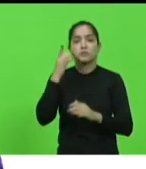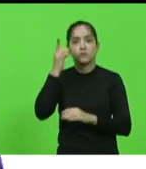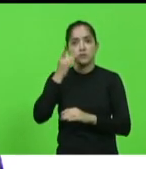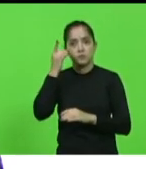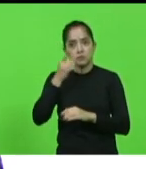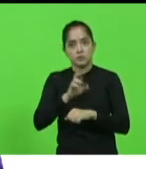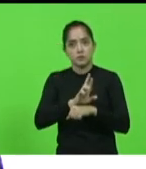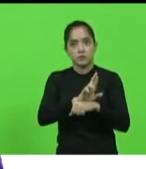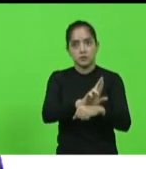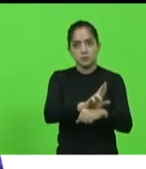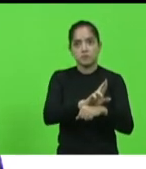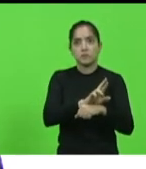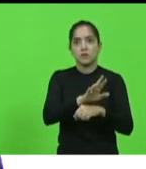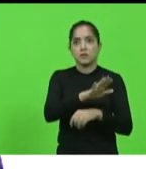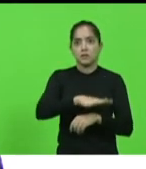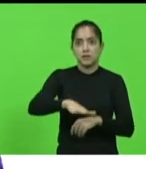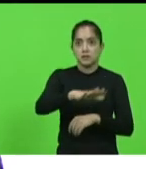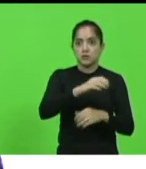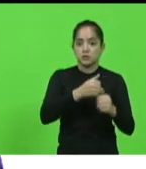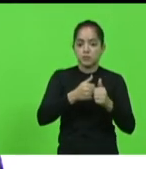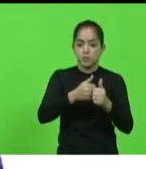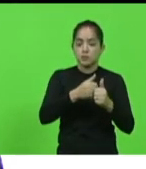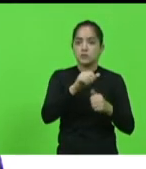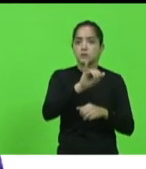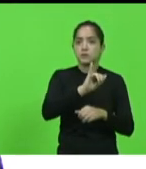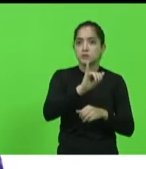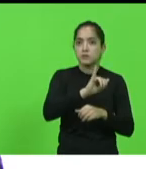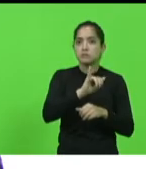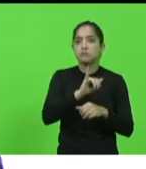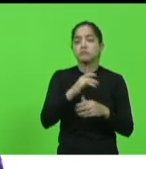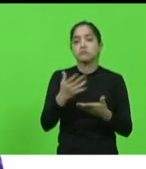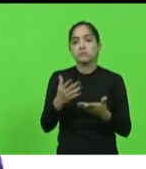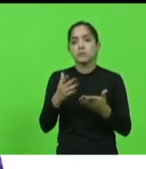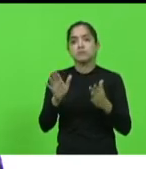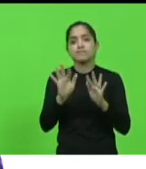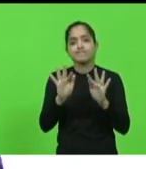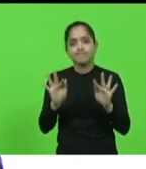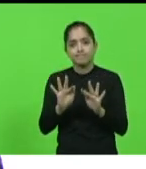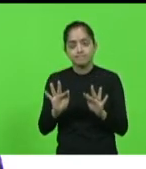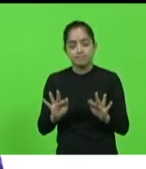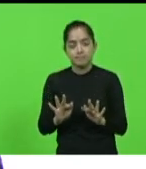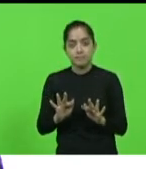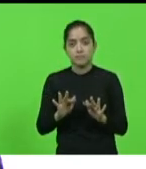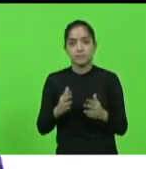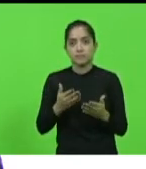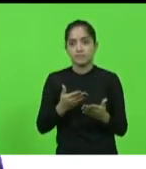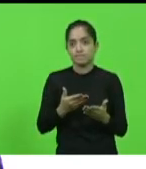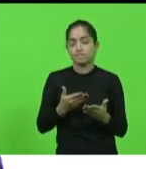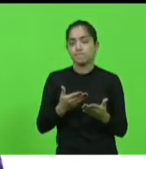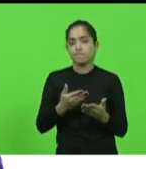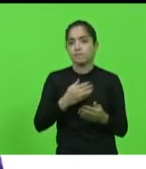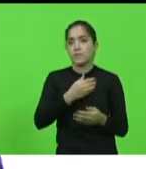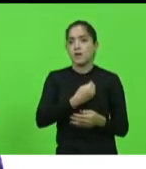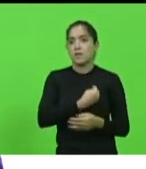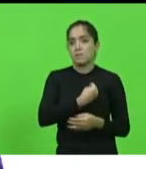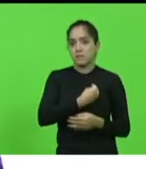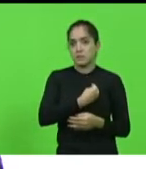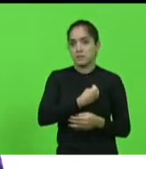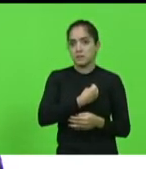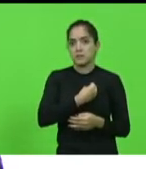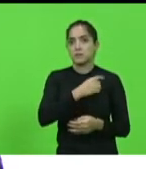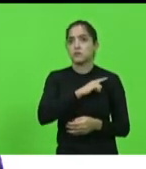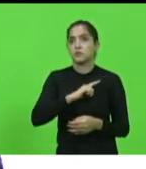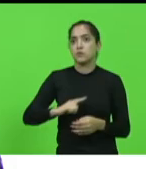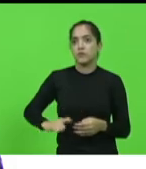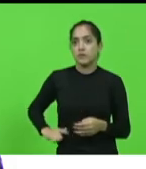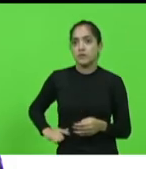representam o Vale do Itajaí. Então, é um momento de muita felicidade para a região, a presença do governador Carlos Moisés lá, a